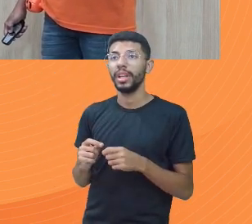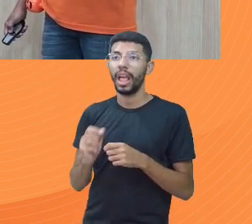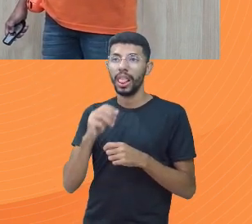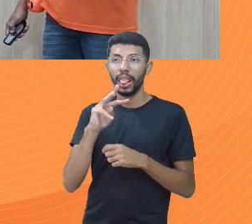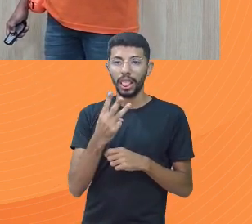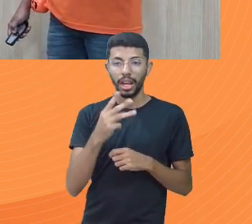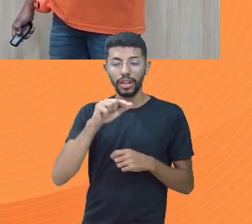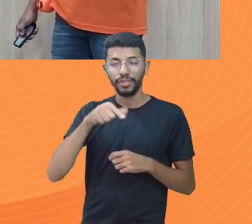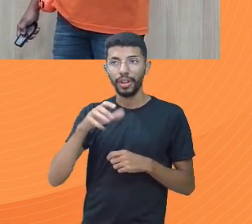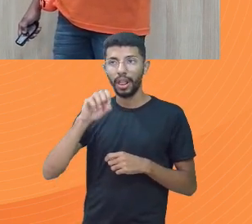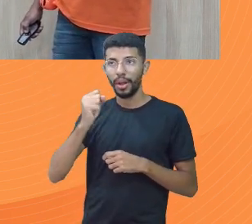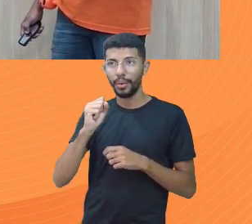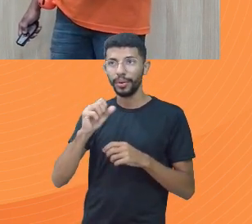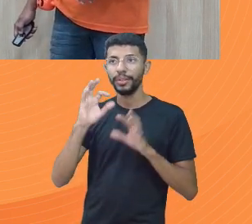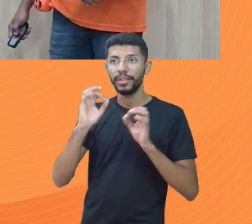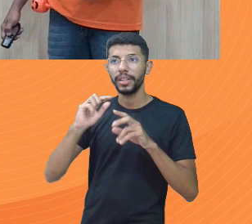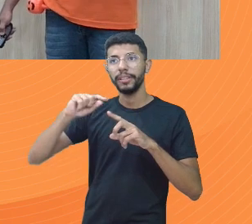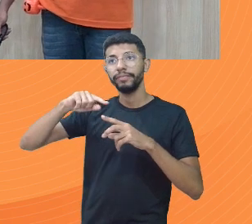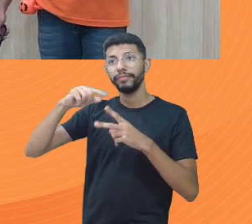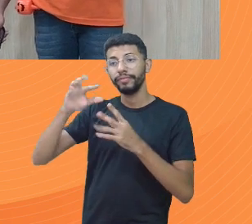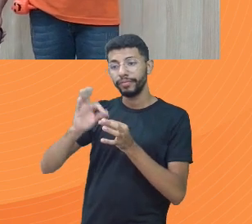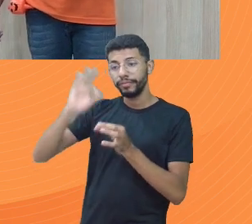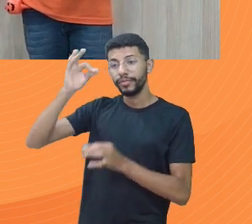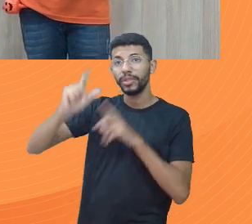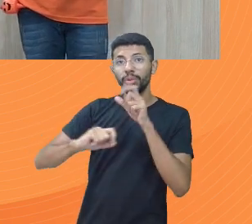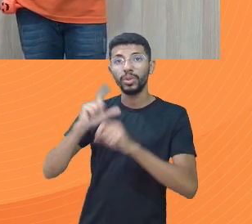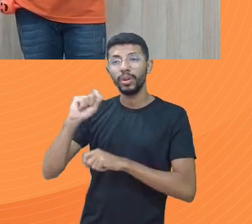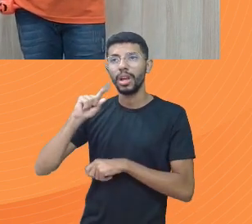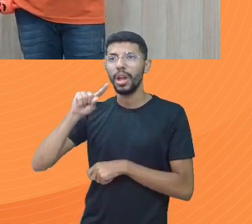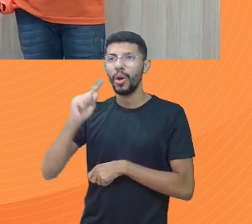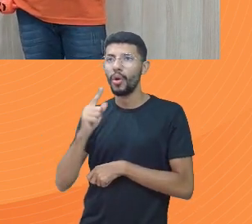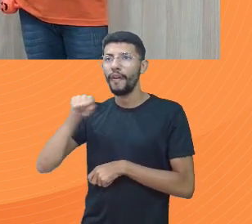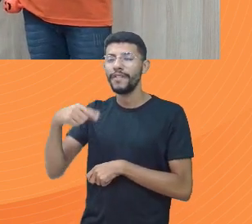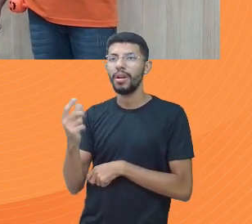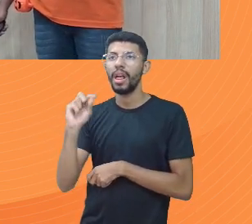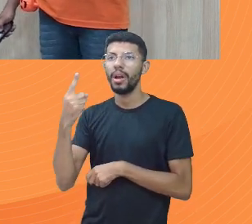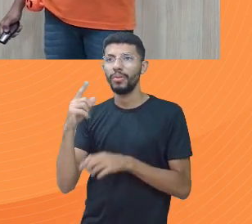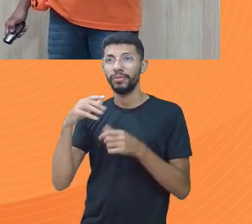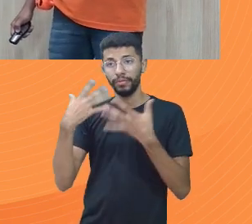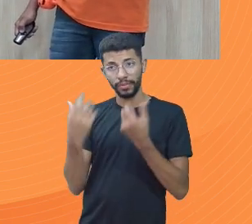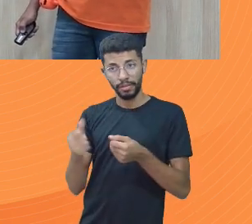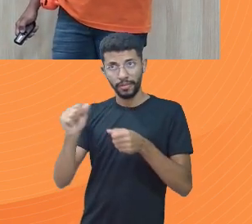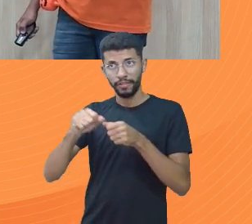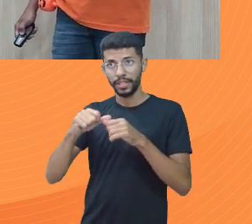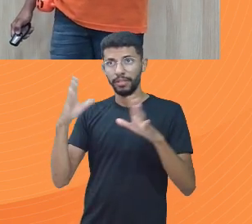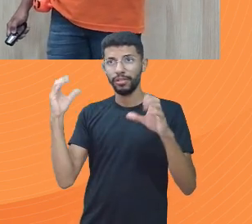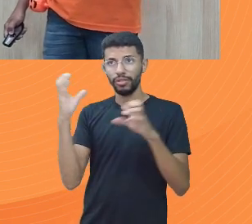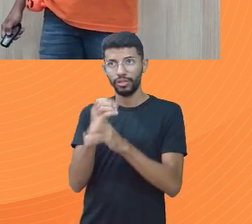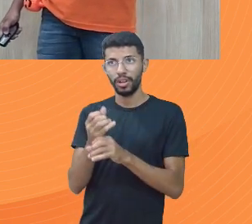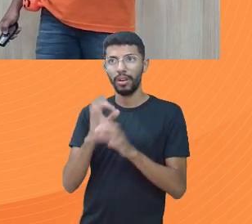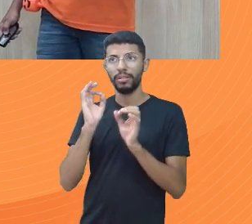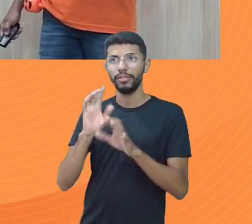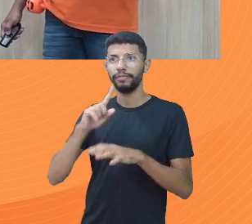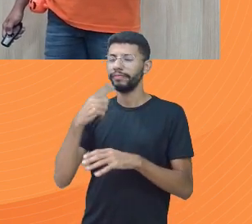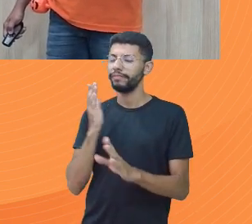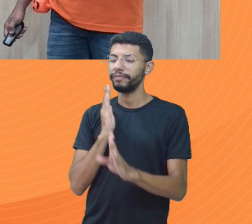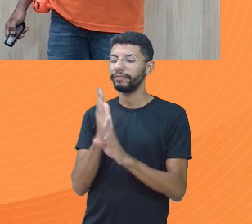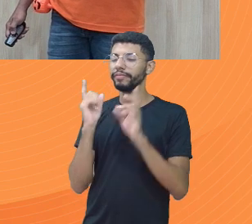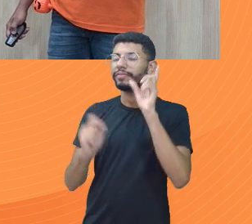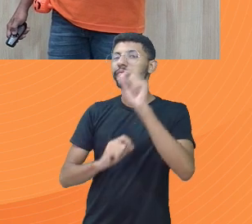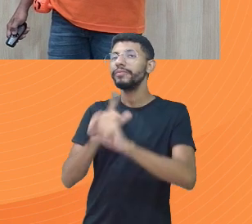altura 1,1. Vamos precisar realizar os cálculos e, realizando os cálculos, nós encontramos